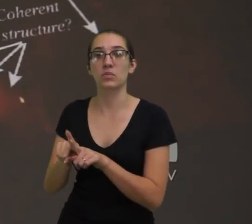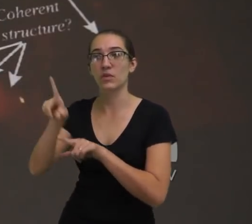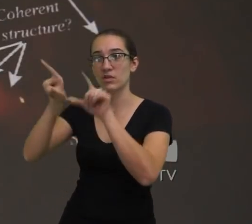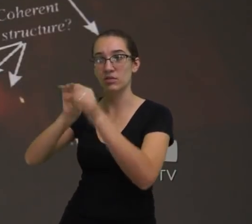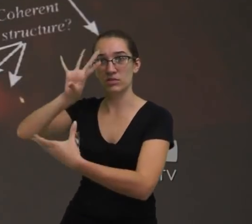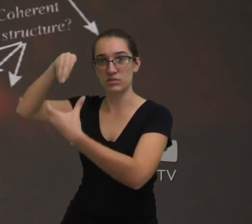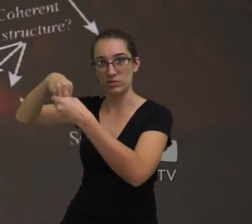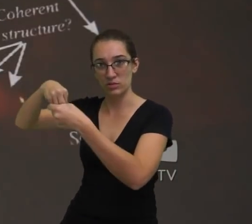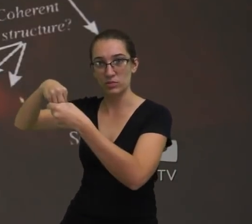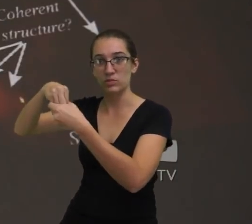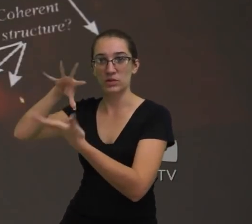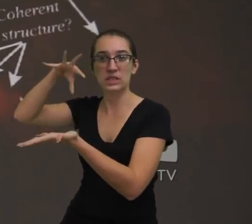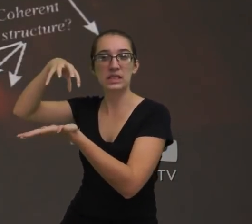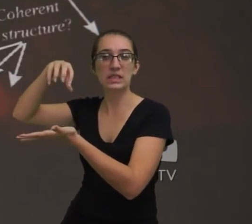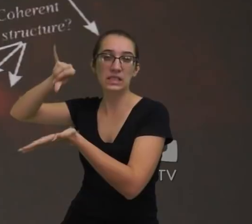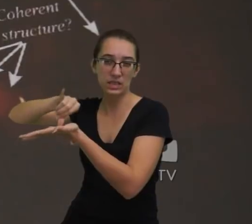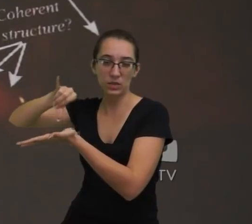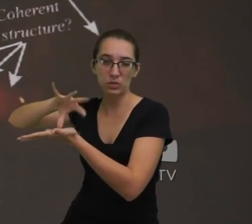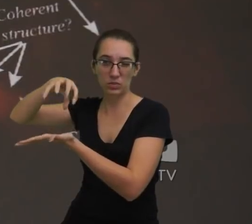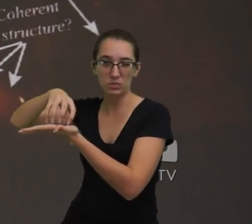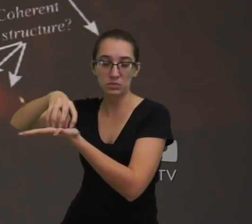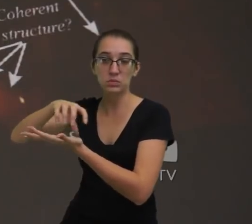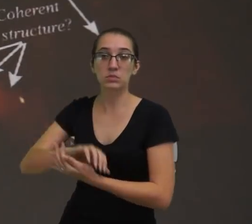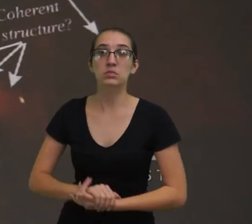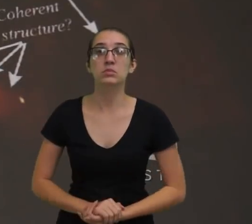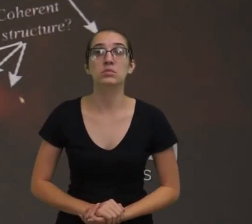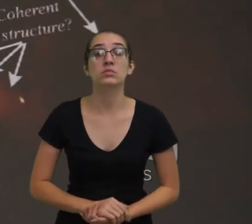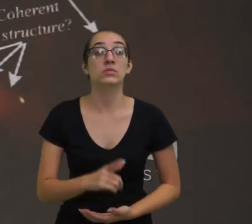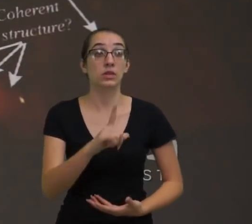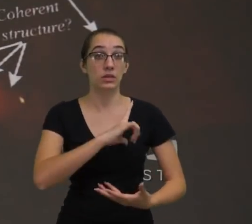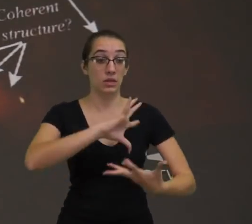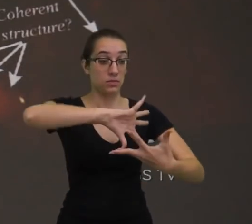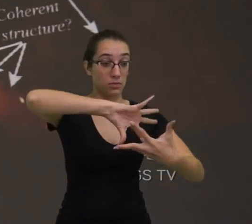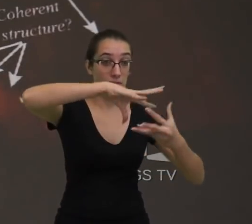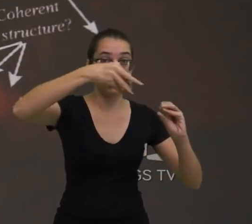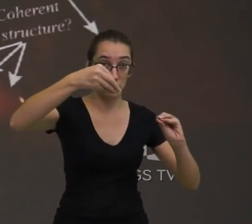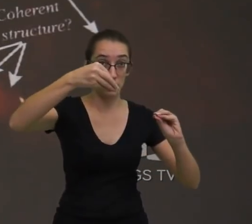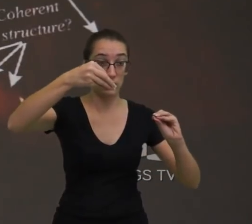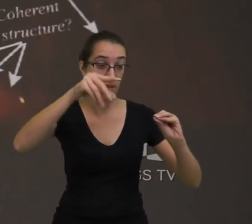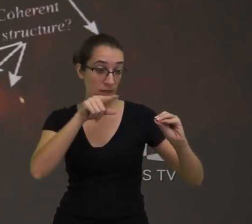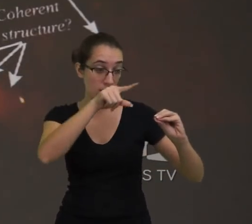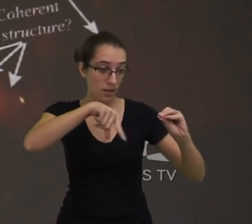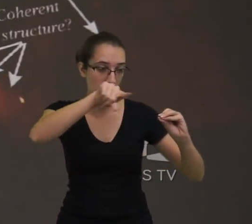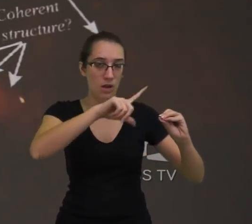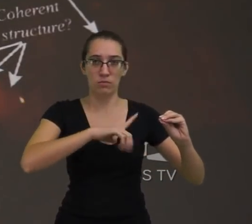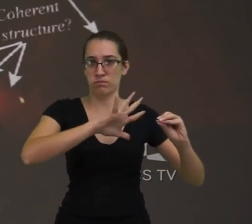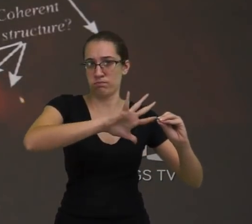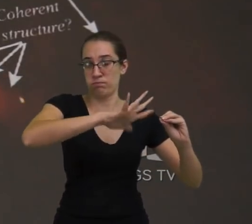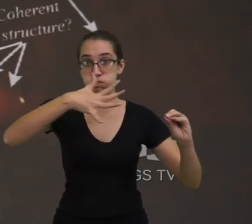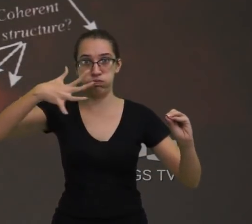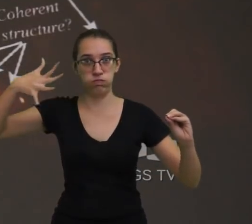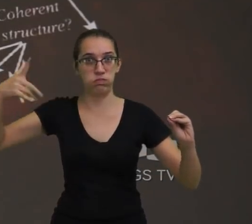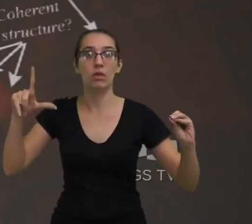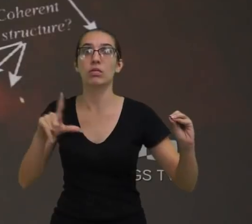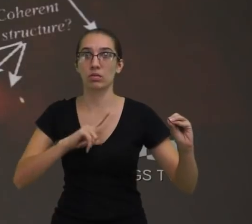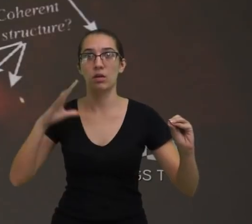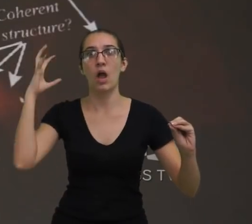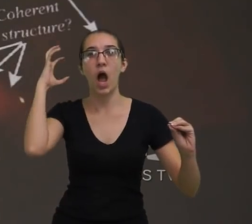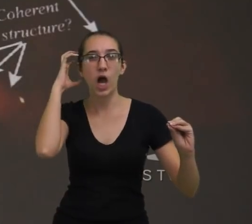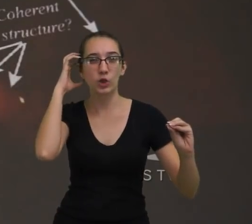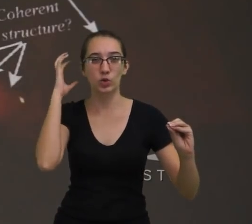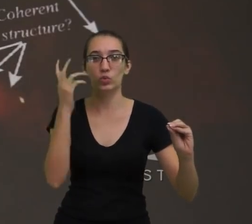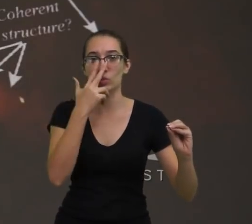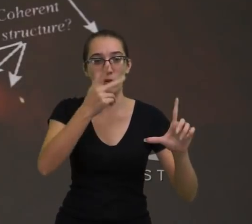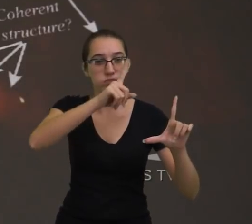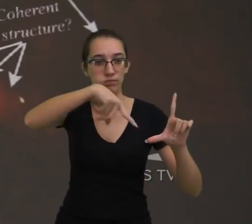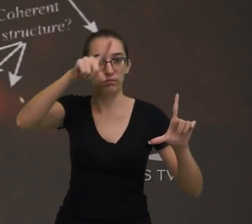rádio que o centro da Via Láctea é muito, mas muito brilhante, tá? Emite muitas ondas de rádio. Então pode ser porque tenha muito remanescente de supernova